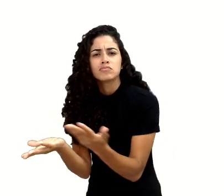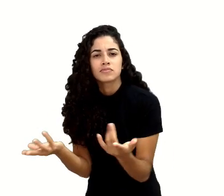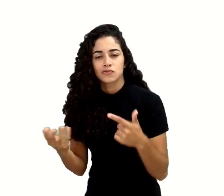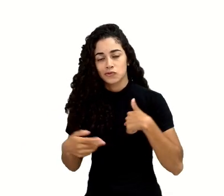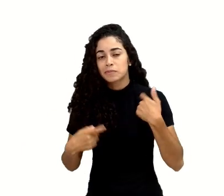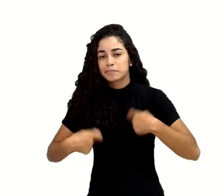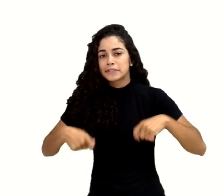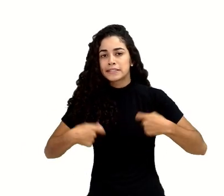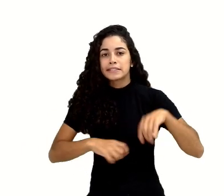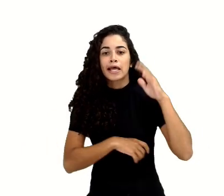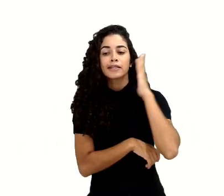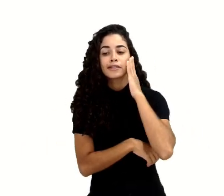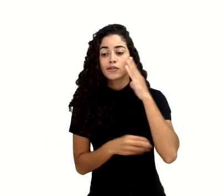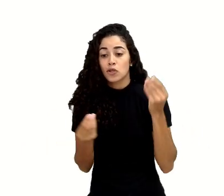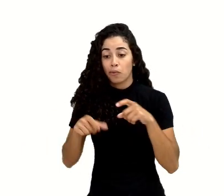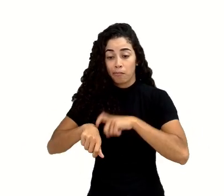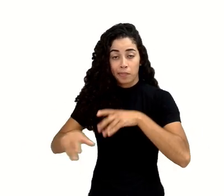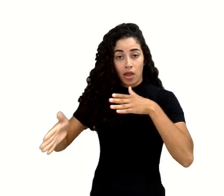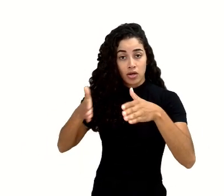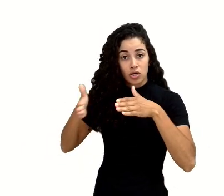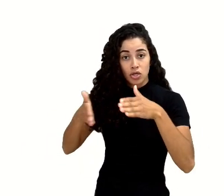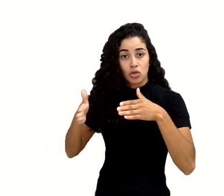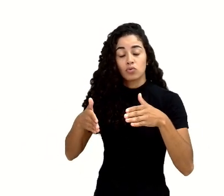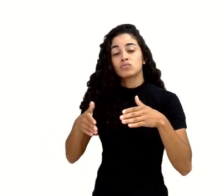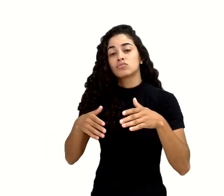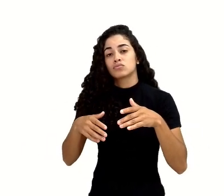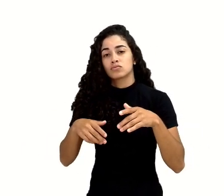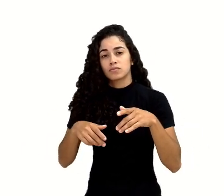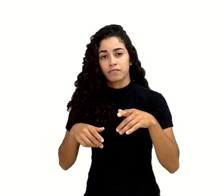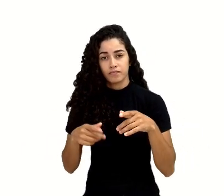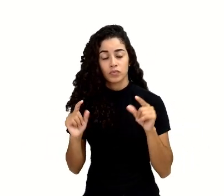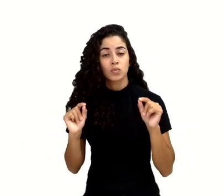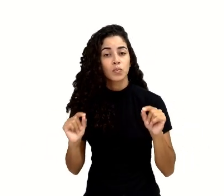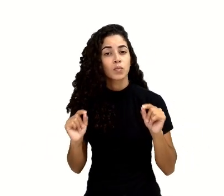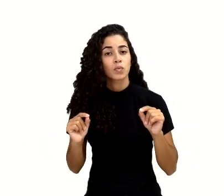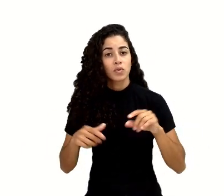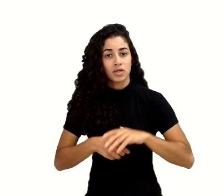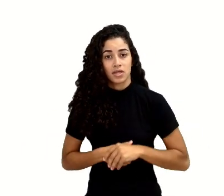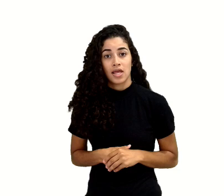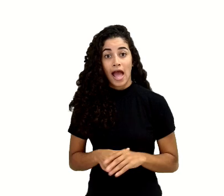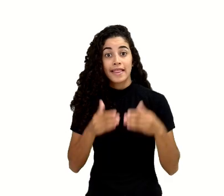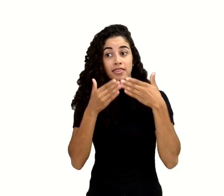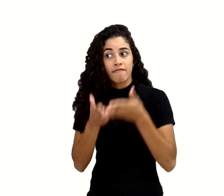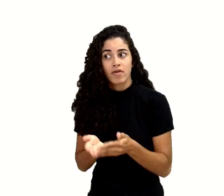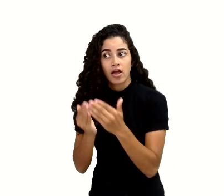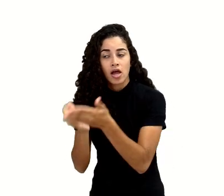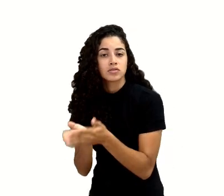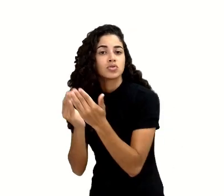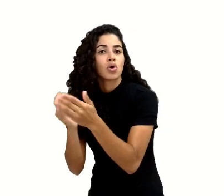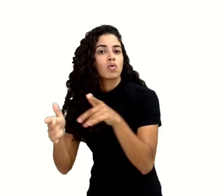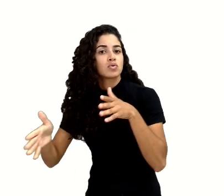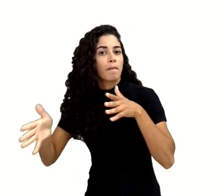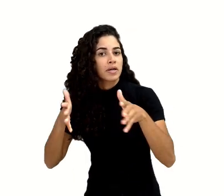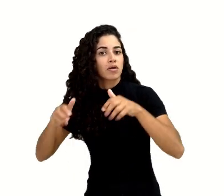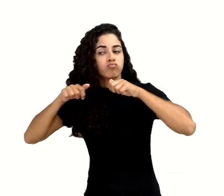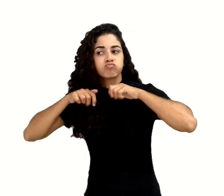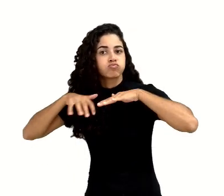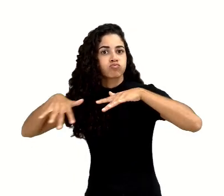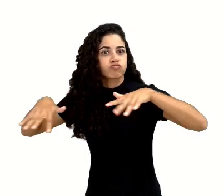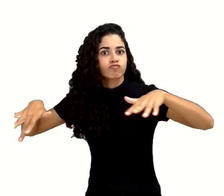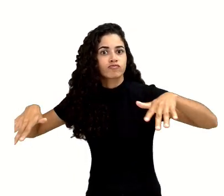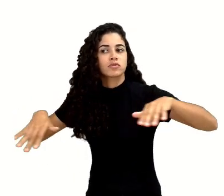que entender que no período em que as expansões, as grandes navegações, o processo de expansão